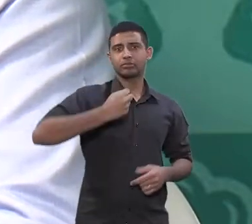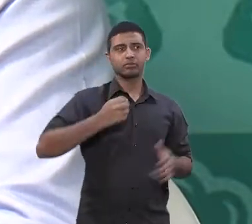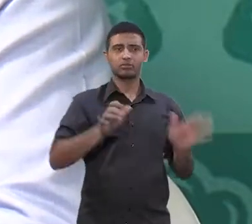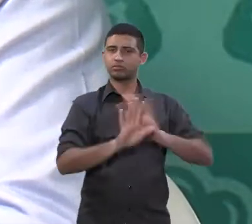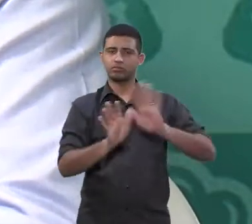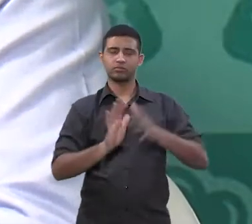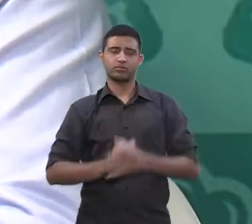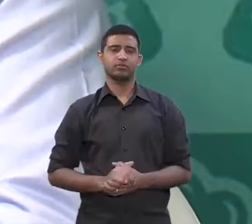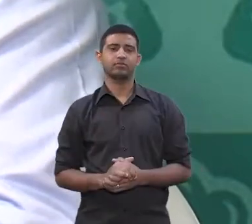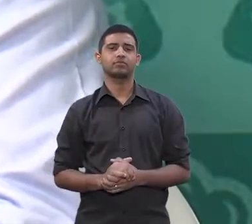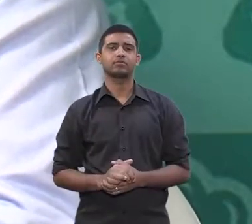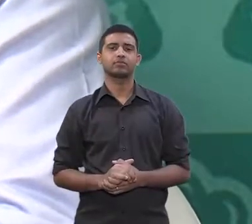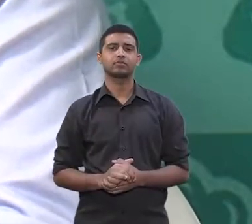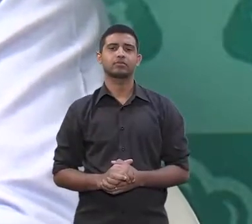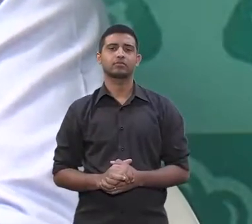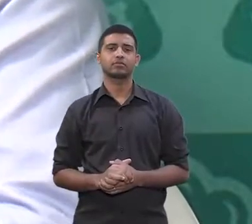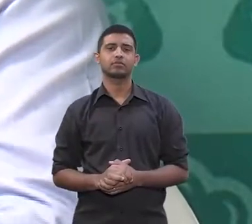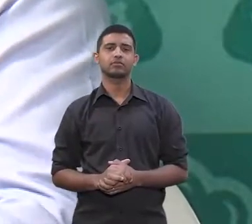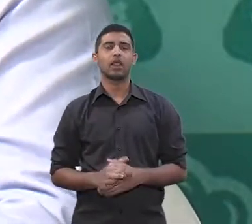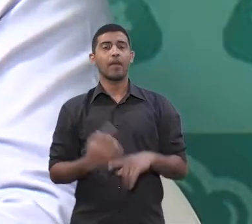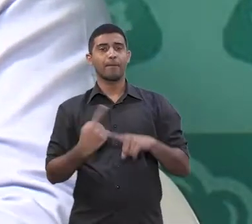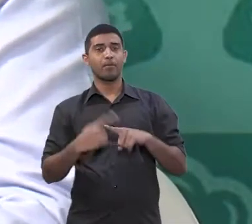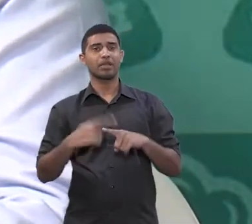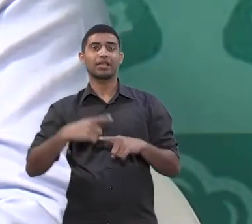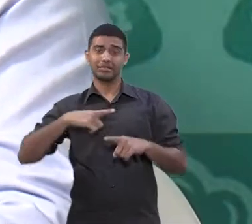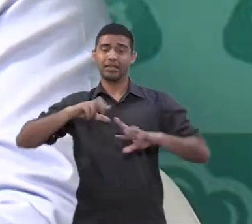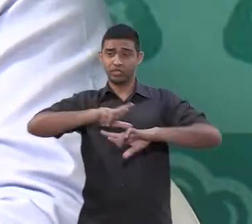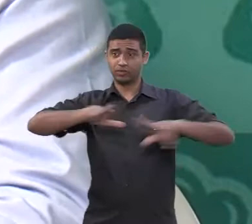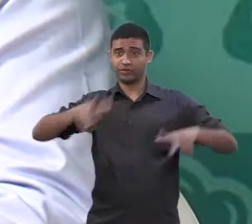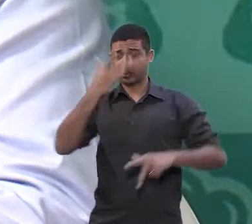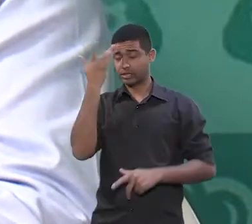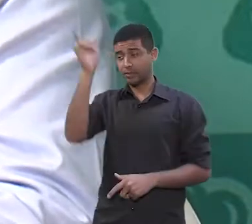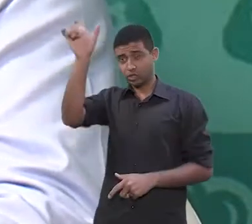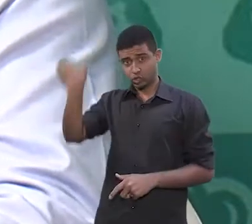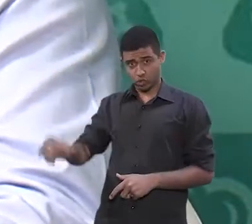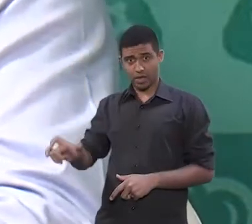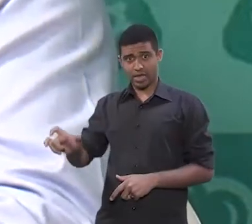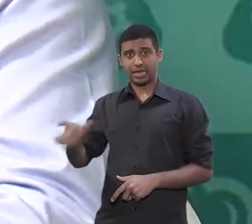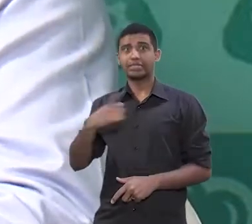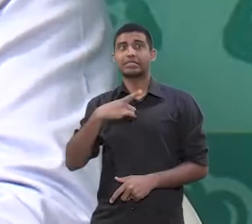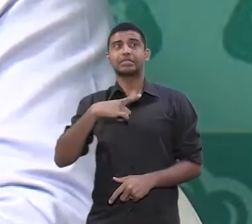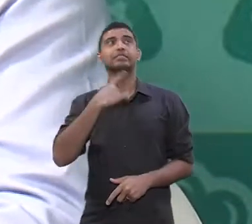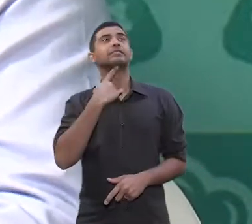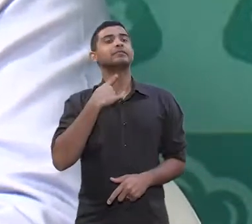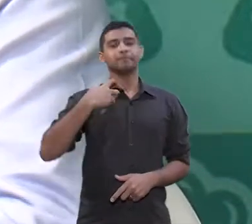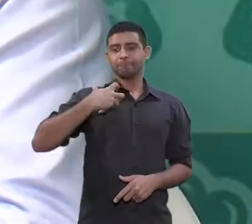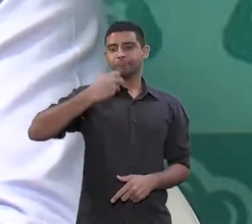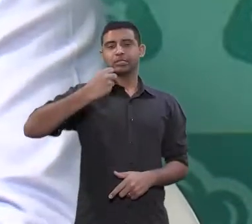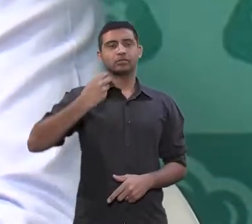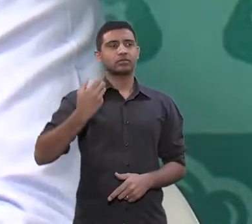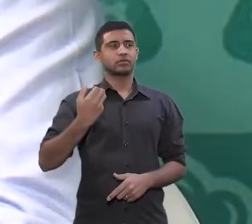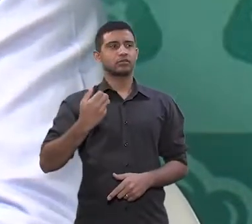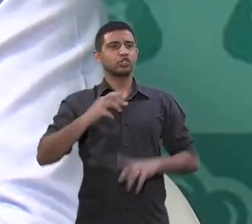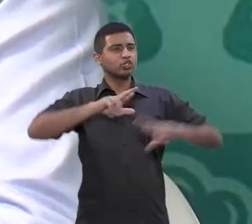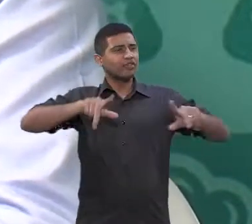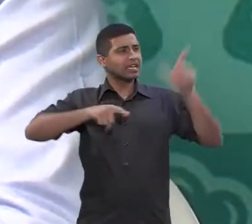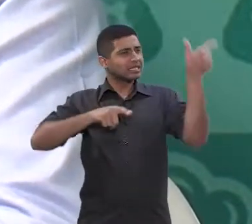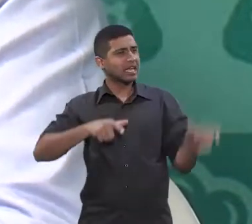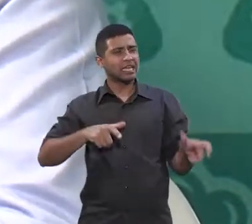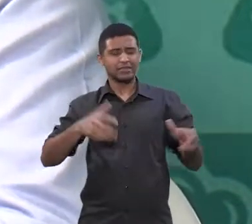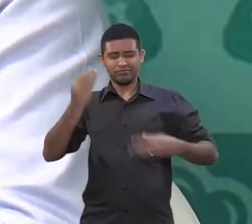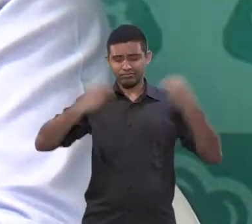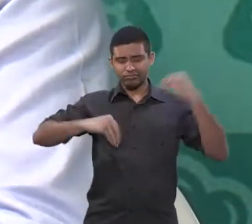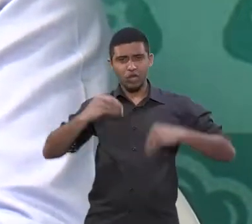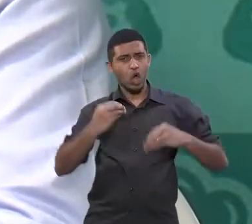né? Até porque a diferença do suicida para apenas o deprimido é que em muitos